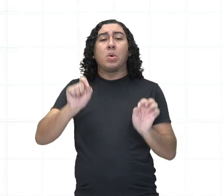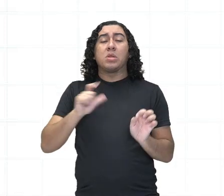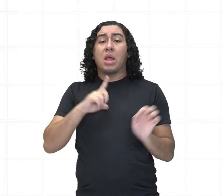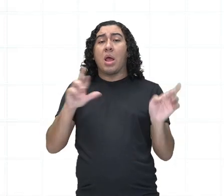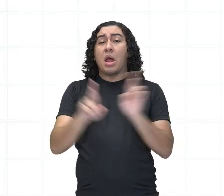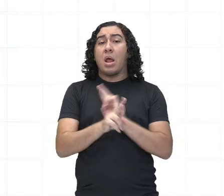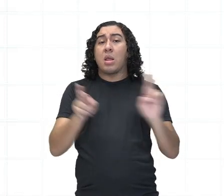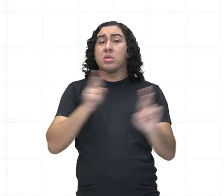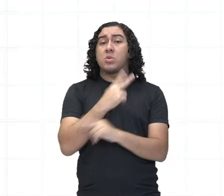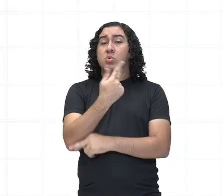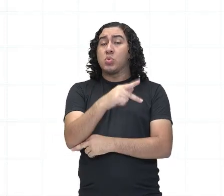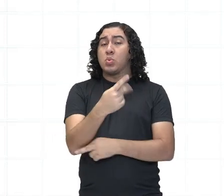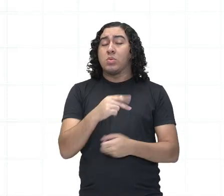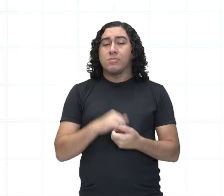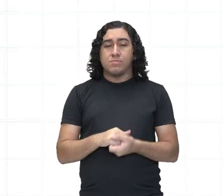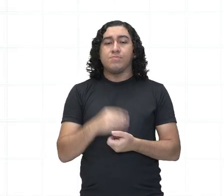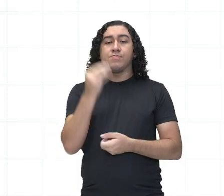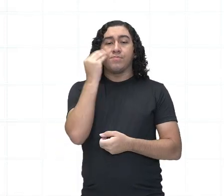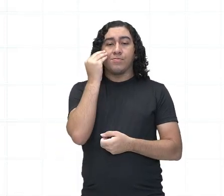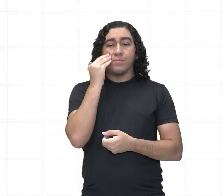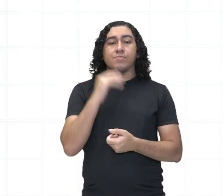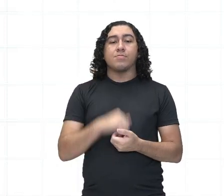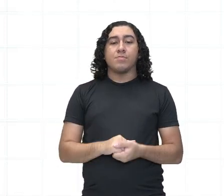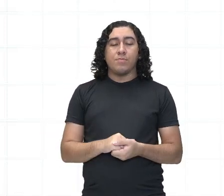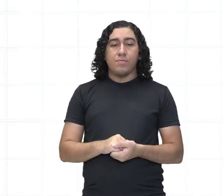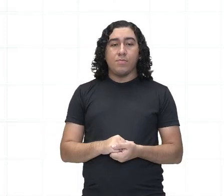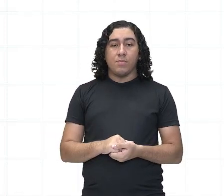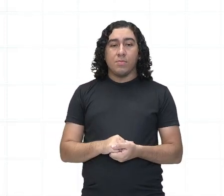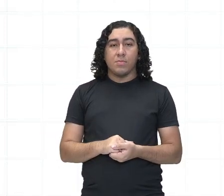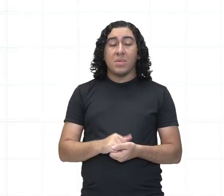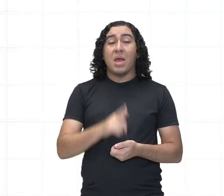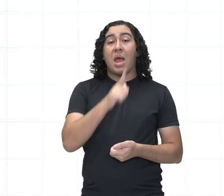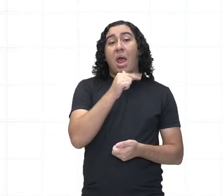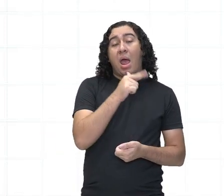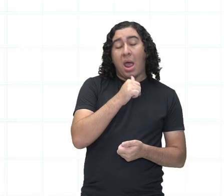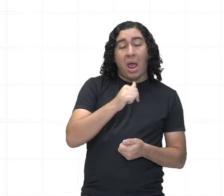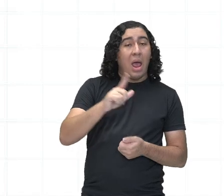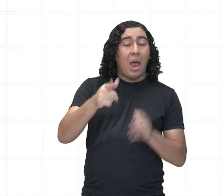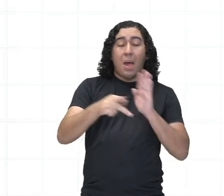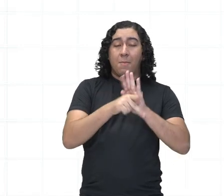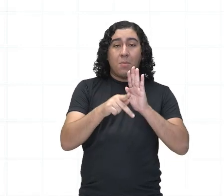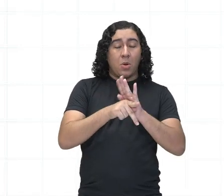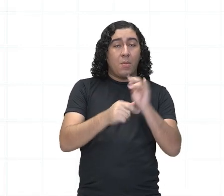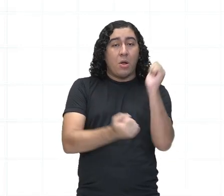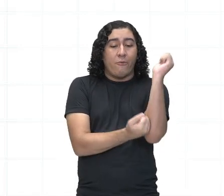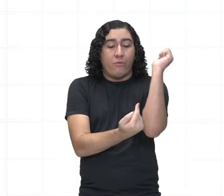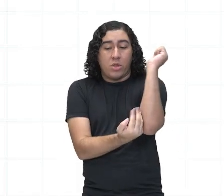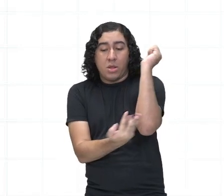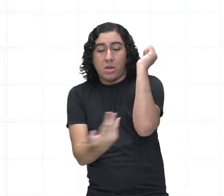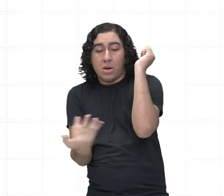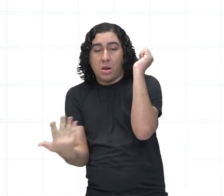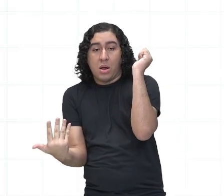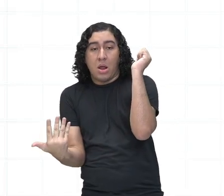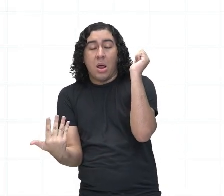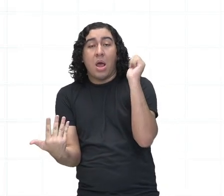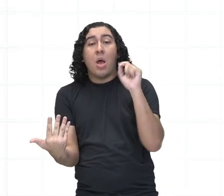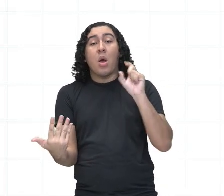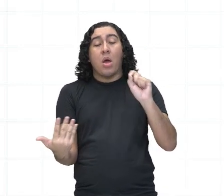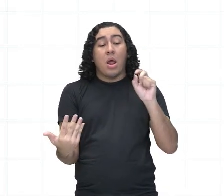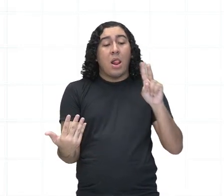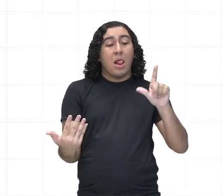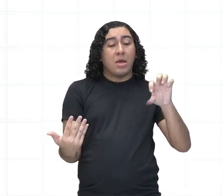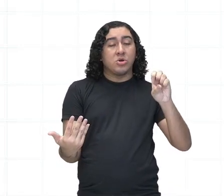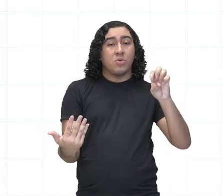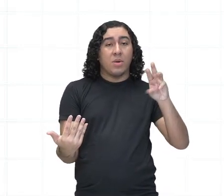entre si? Vejam aí, as algas servem de alimento para as lesmas de alimento para os peixes, e